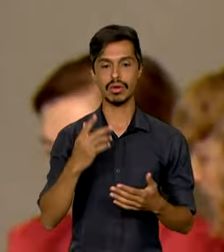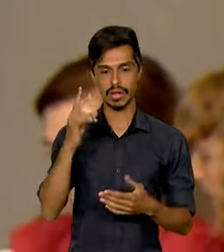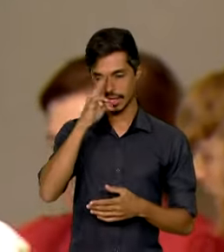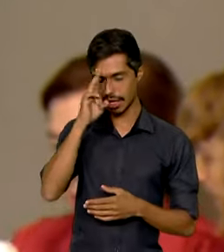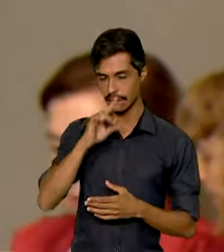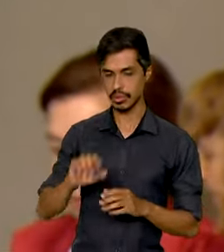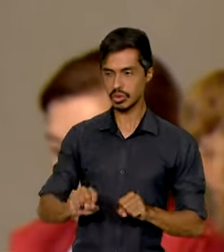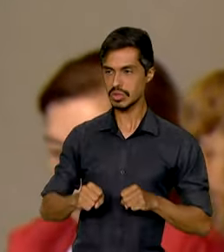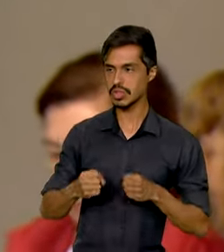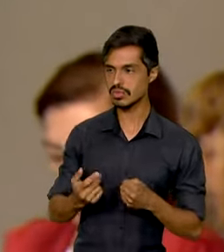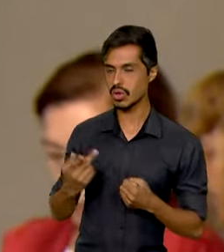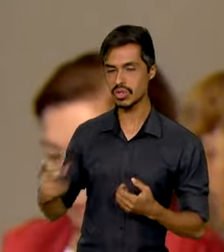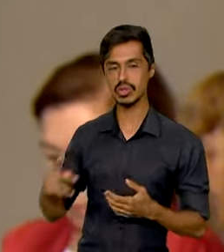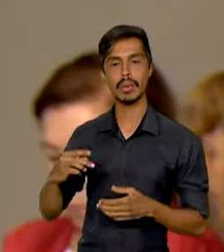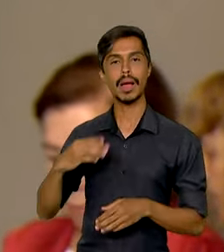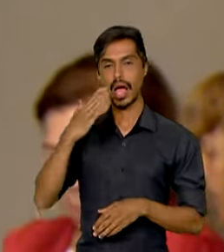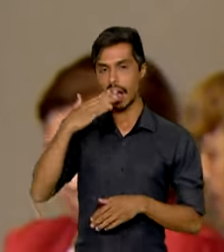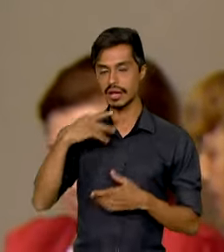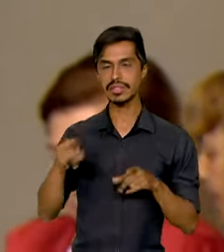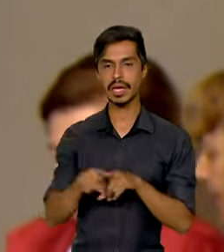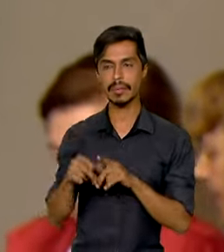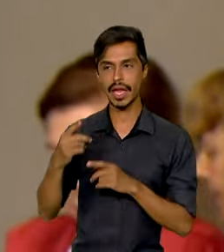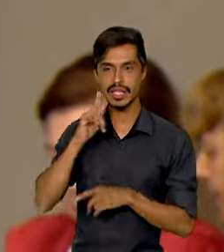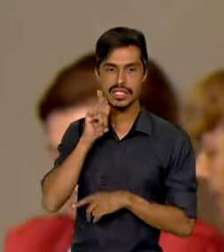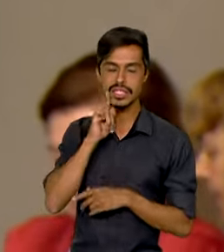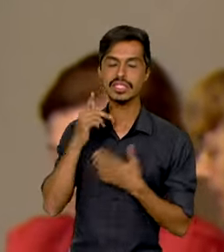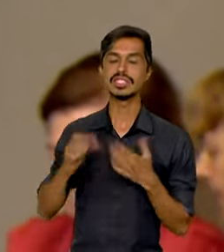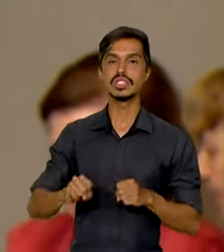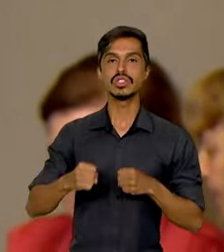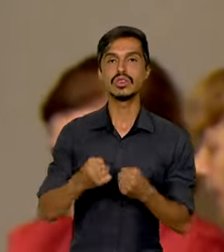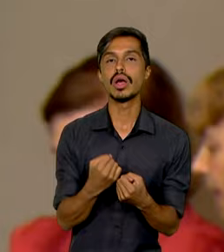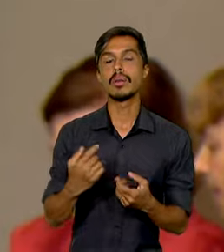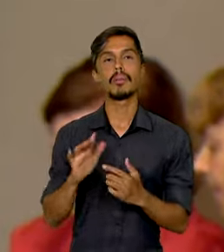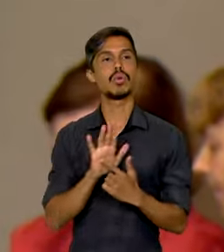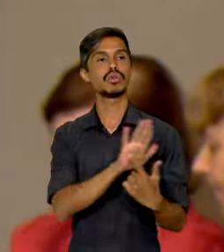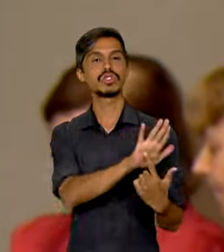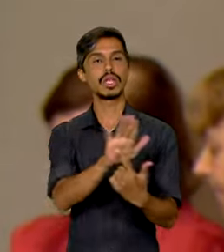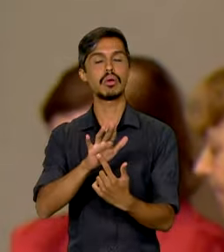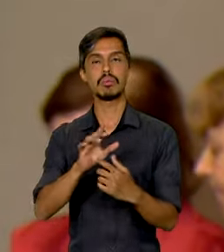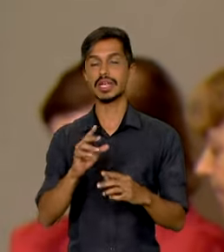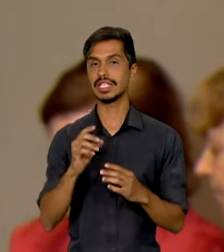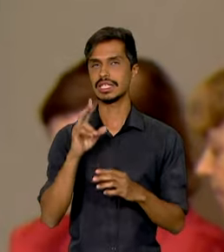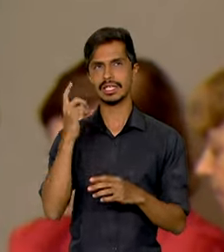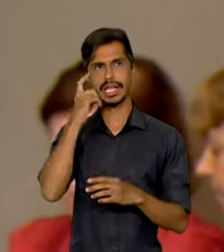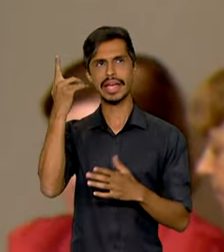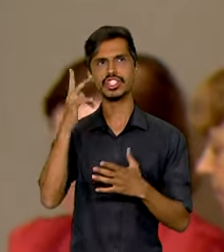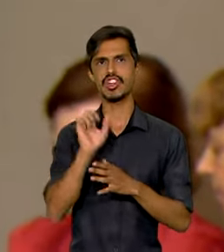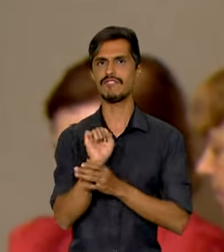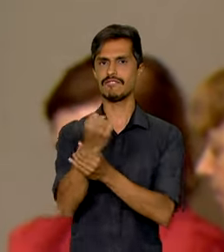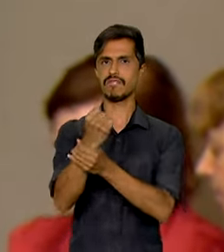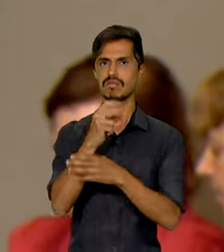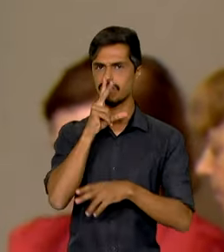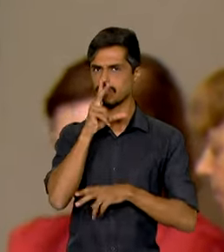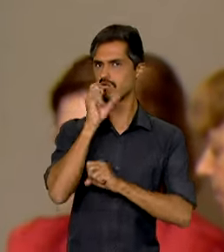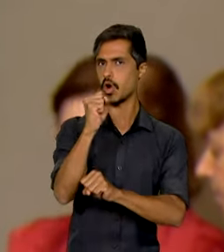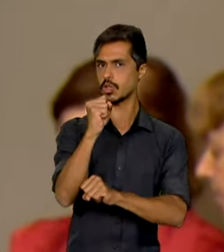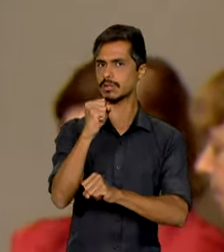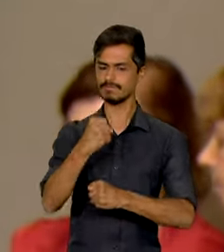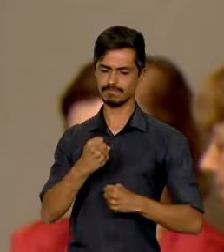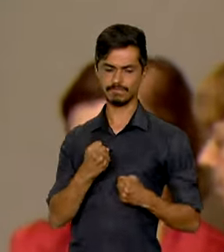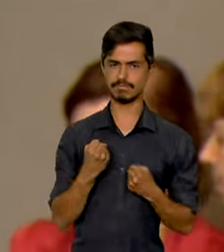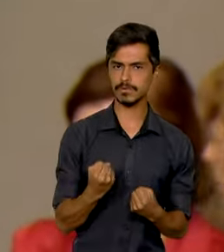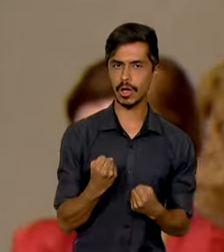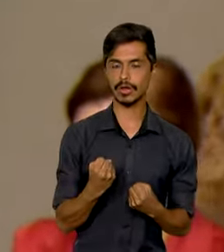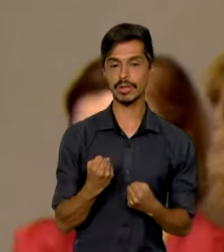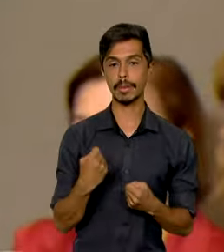ministro Paulo Pimenta, é no sentido de mostrar uma ideia de força, até de peso, eu diria, né, com a